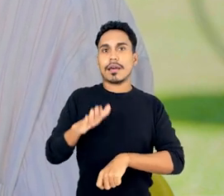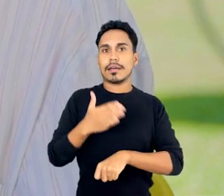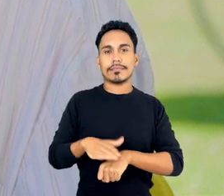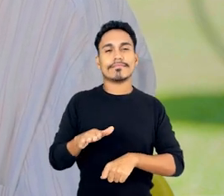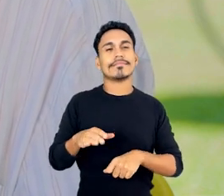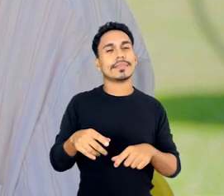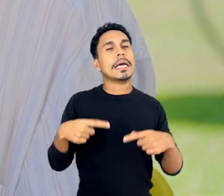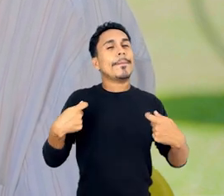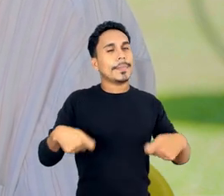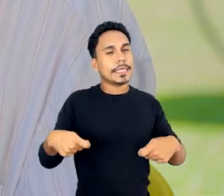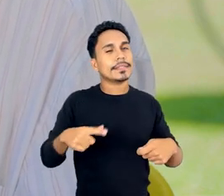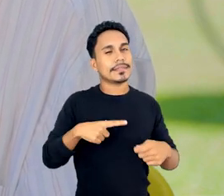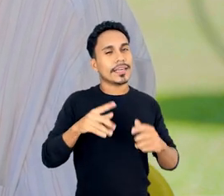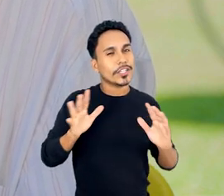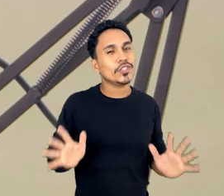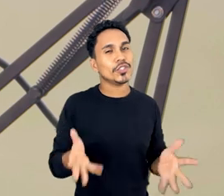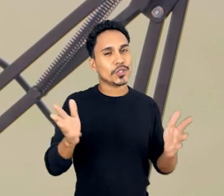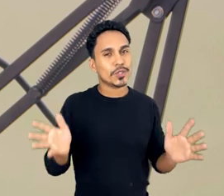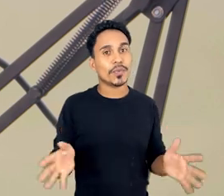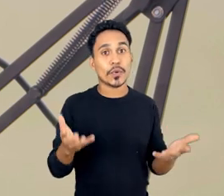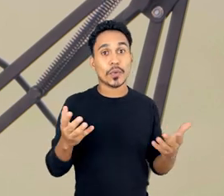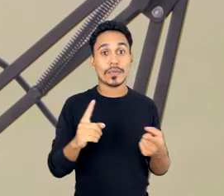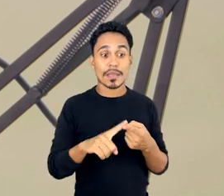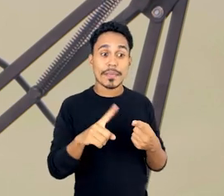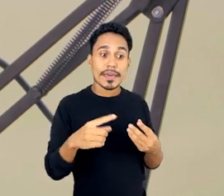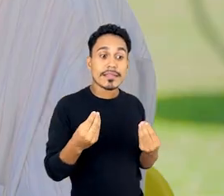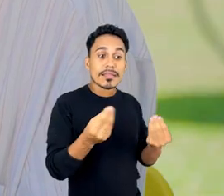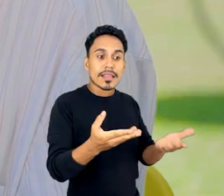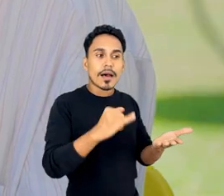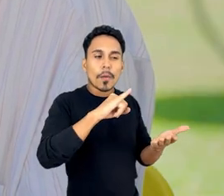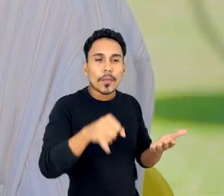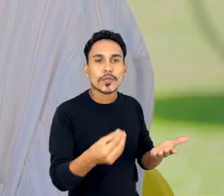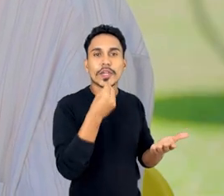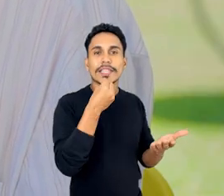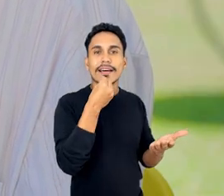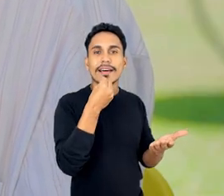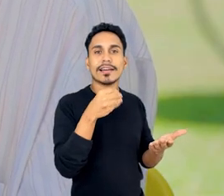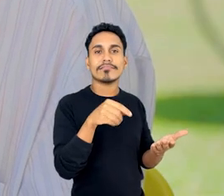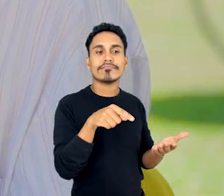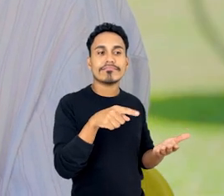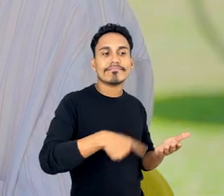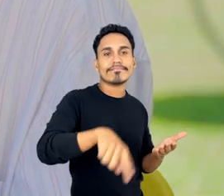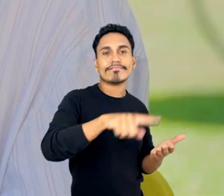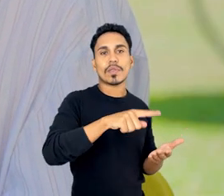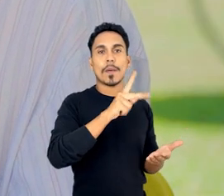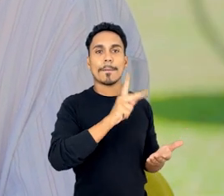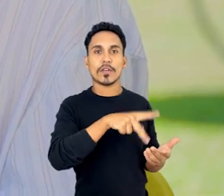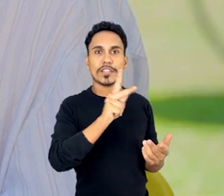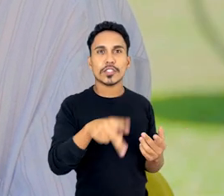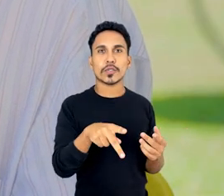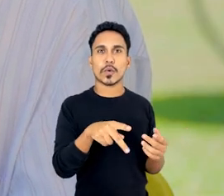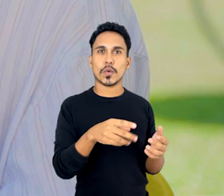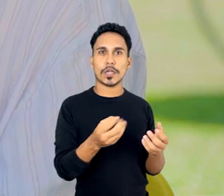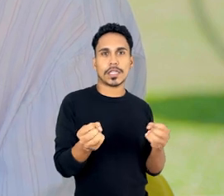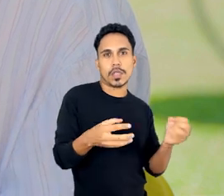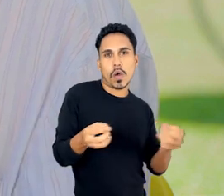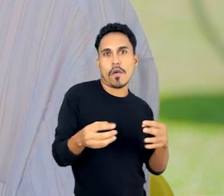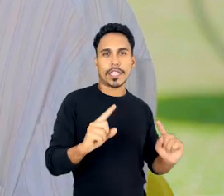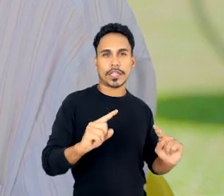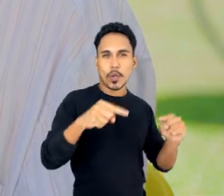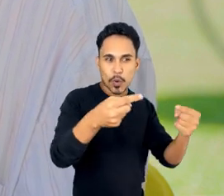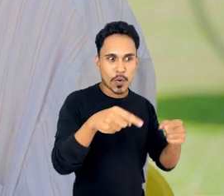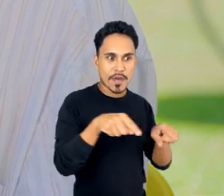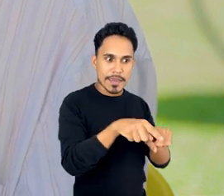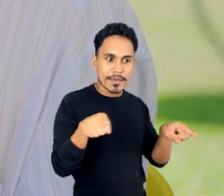o estímulo né e criar possibilidades para que eh pelo menos professores inovadores possam